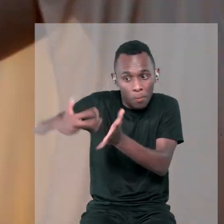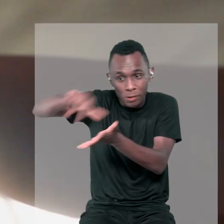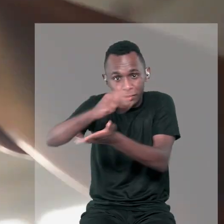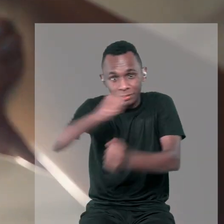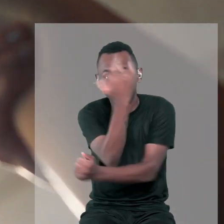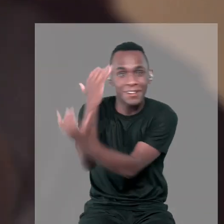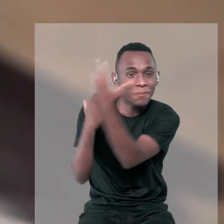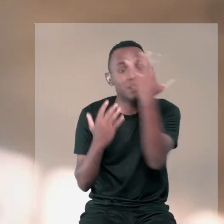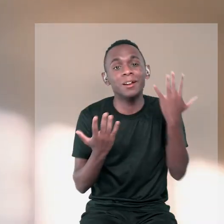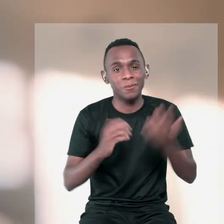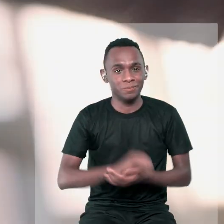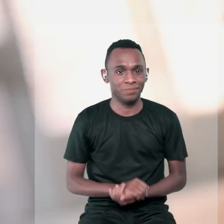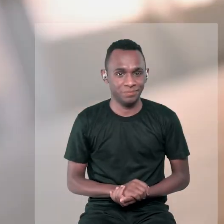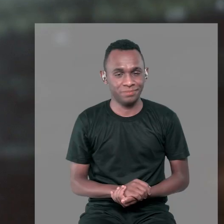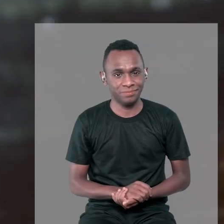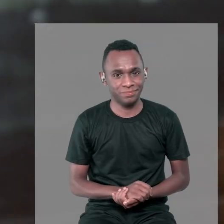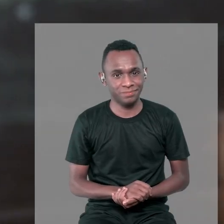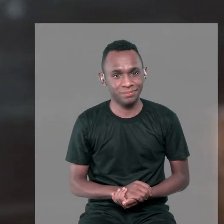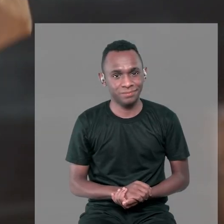ou a Companhia de Dança do Pantanal.